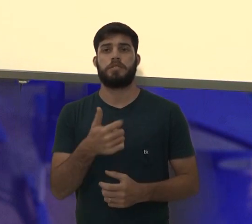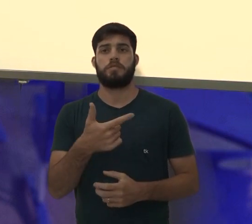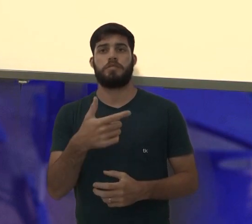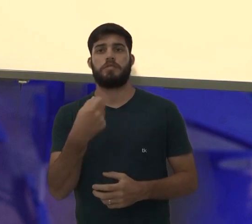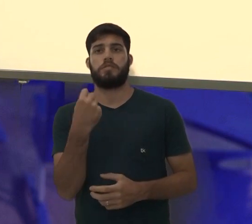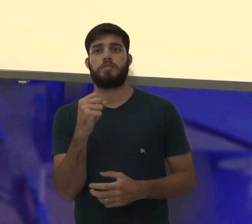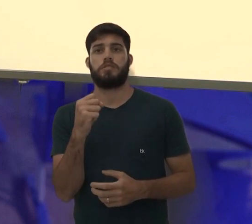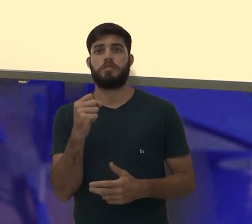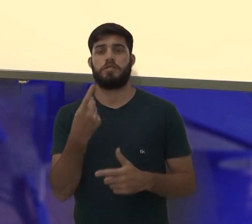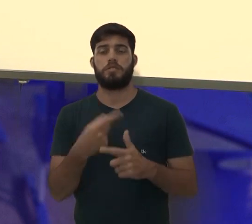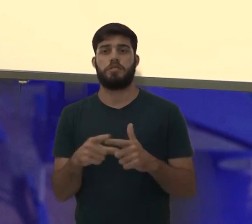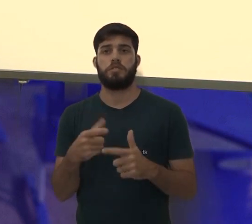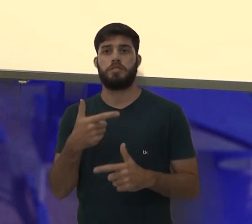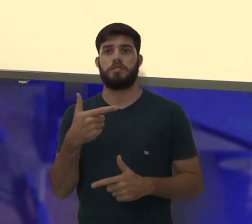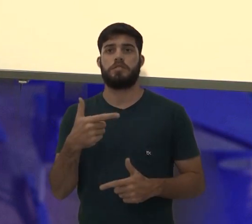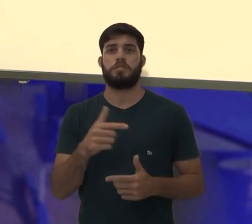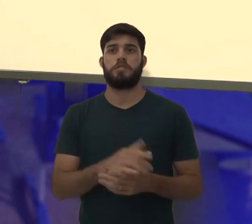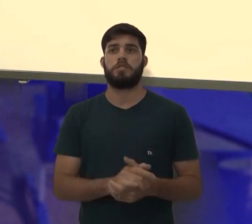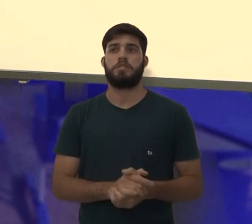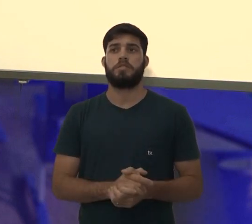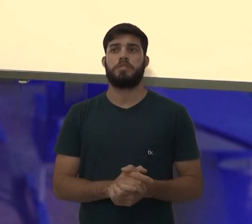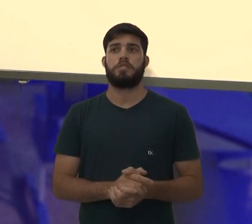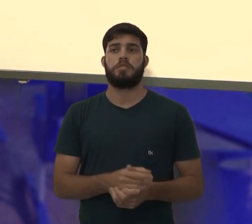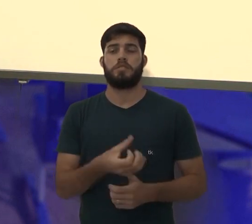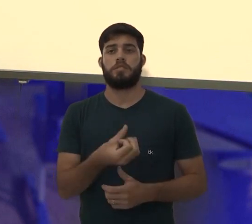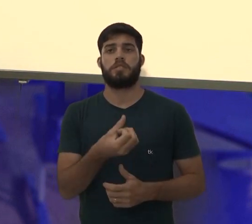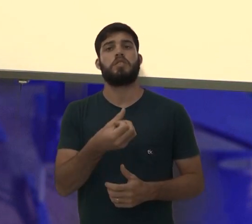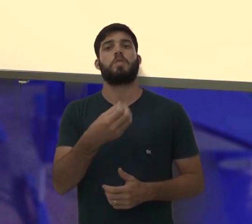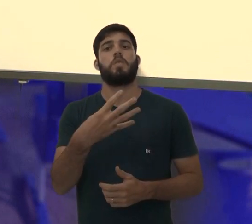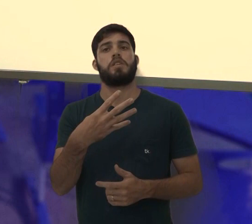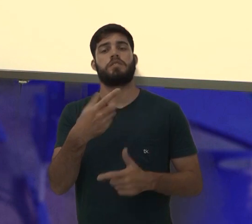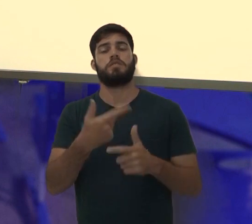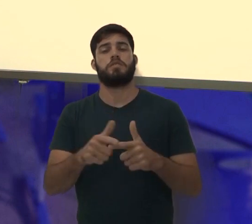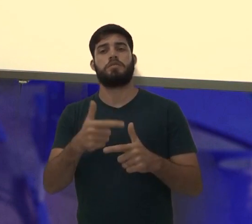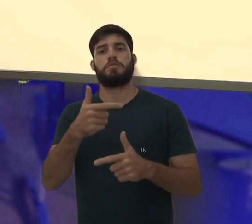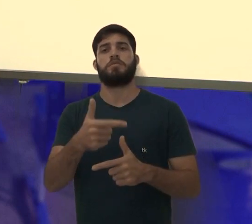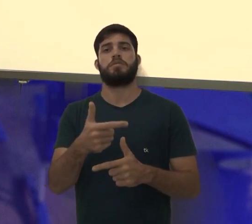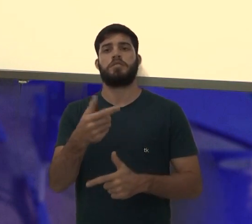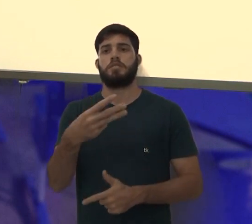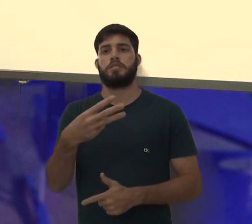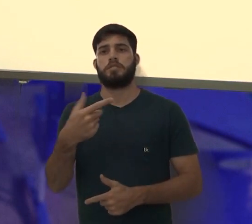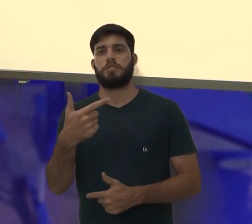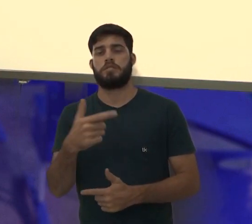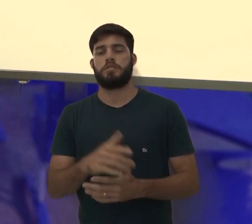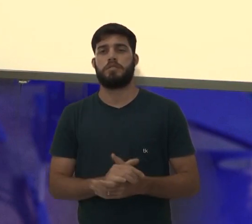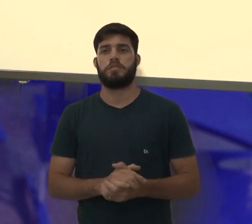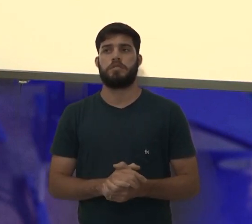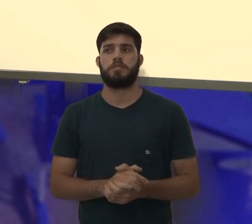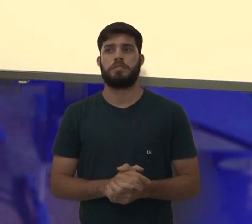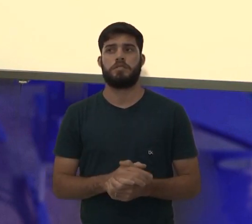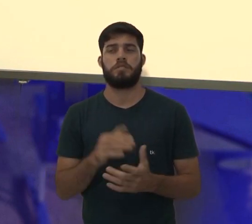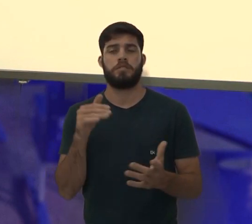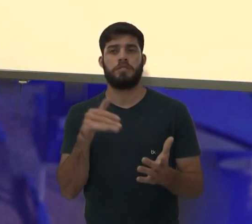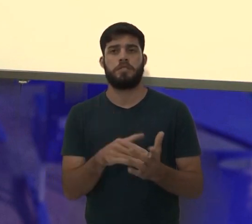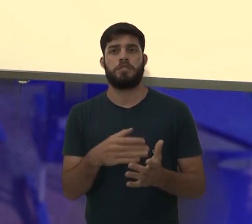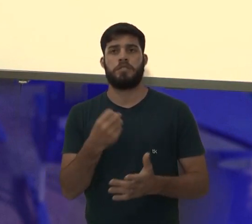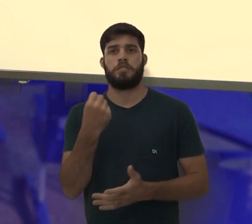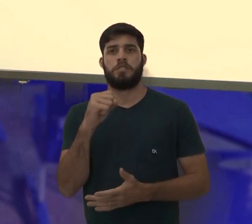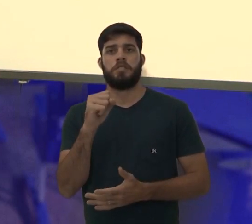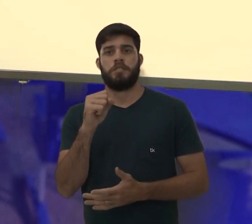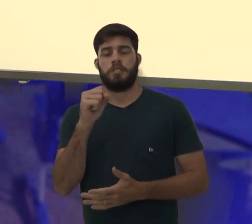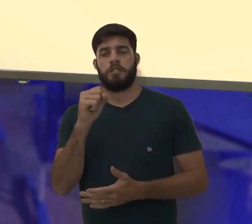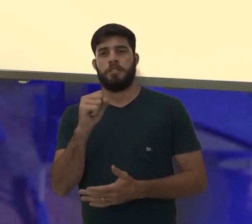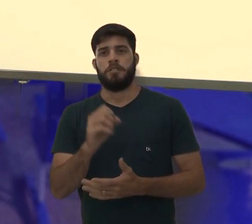2, 64. 64 por 2, 32. E assim vocês iam fazendo até chegar no